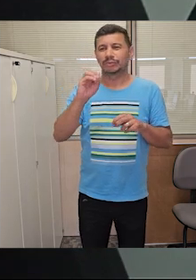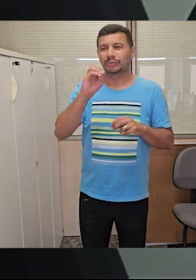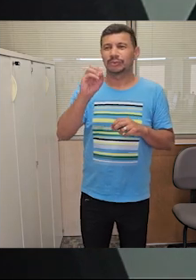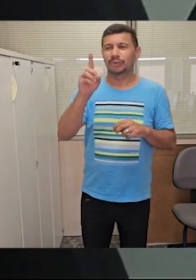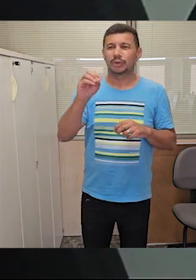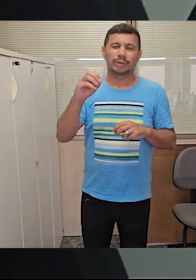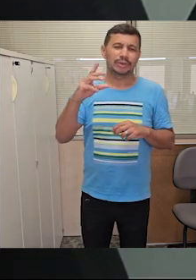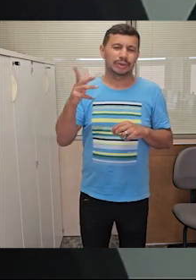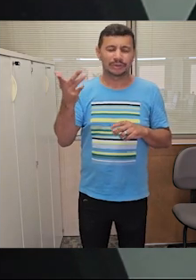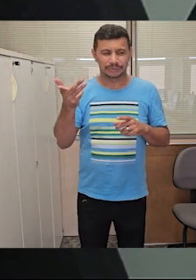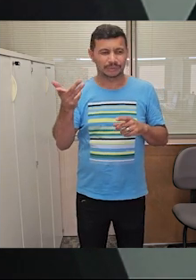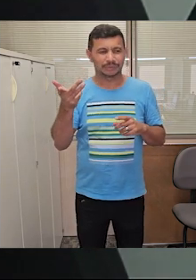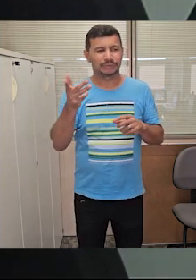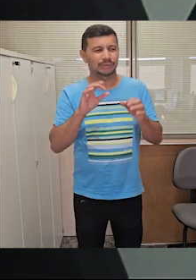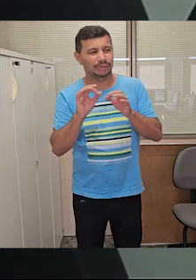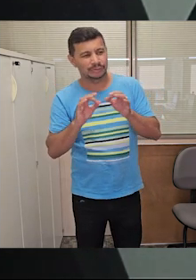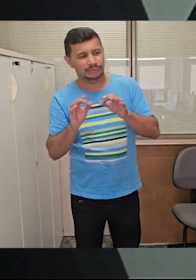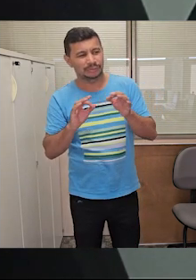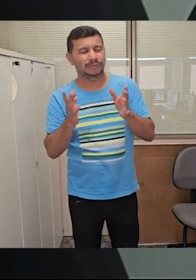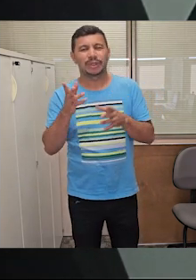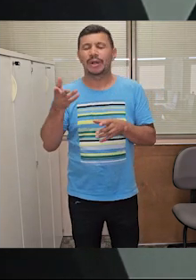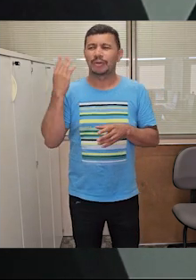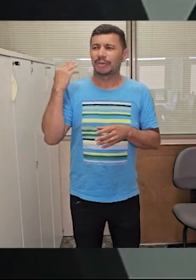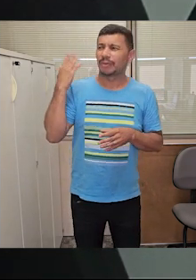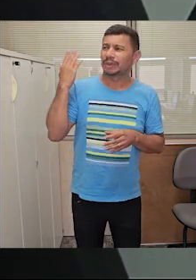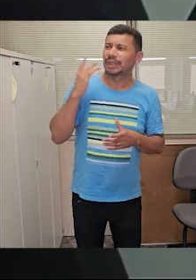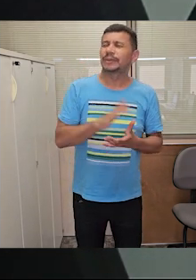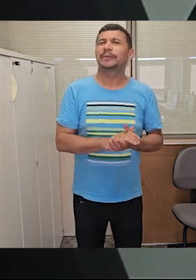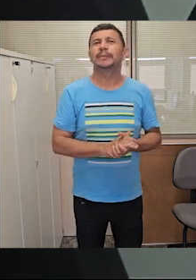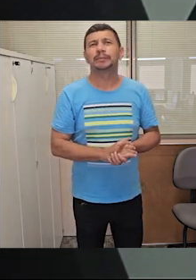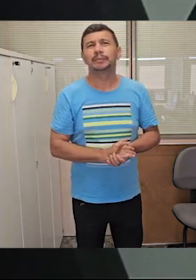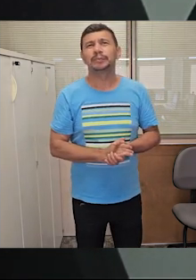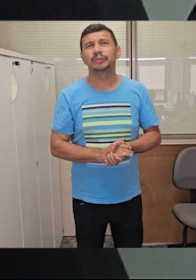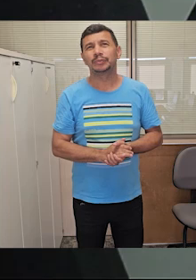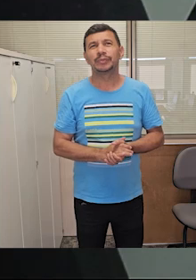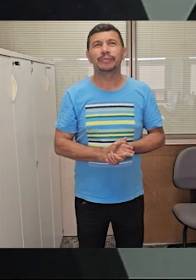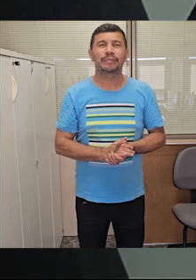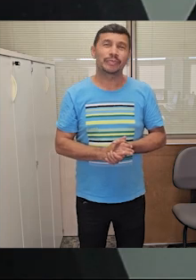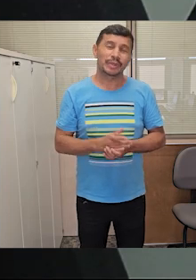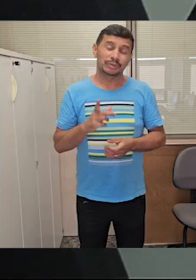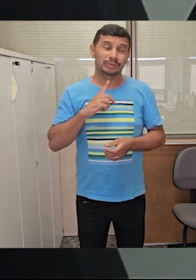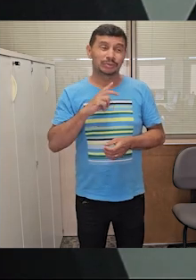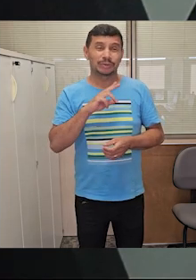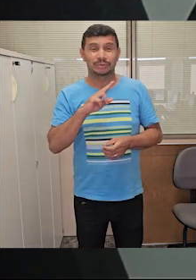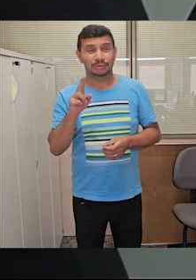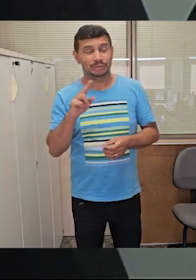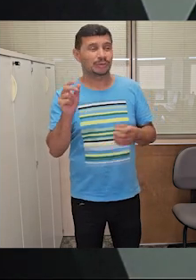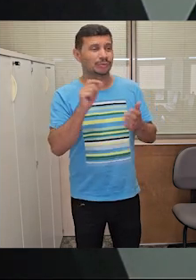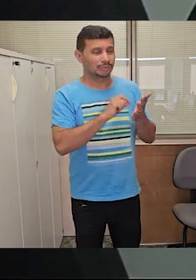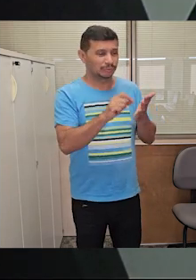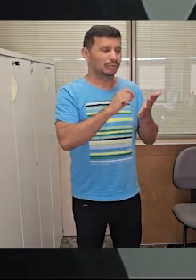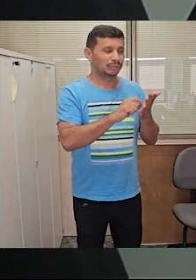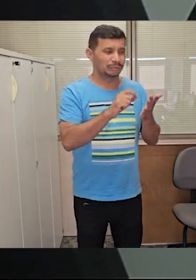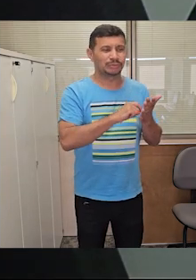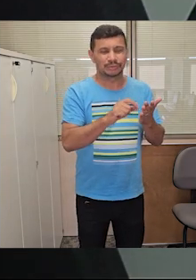Política e Social, que era a polícia política na época, né? E, bom, se estão anotando o nome dos cabeças, é porque